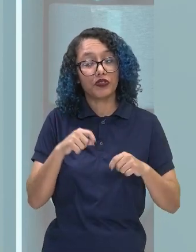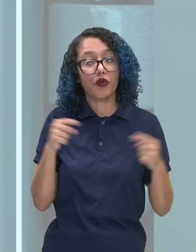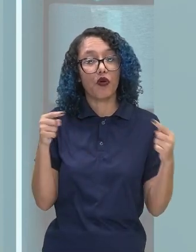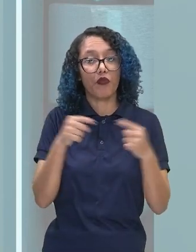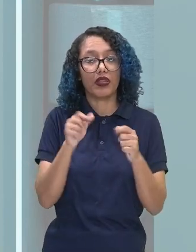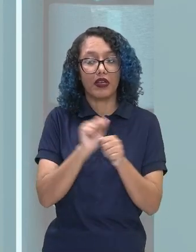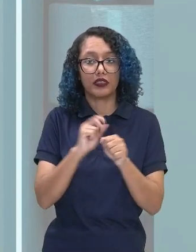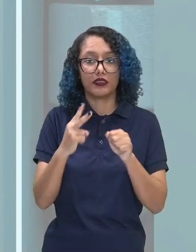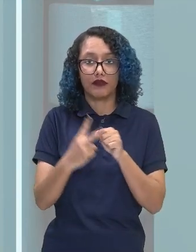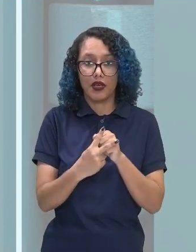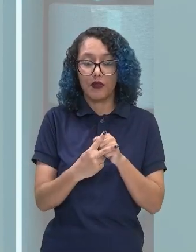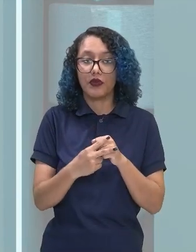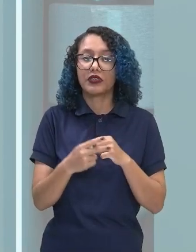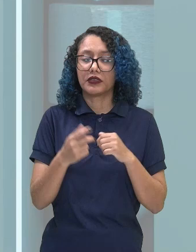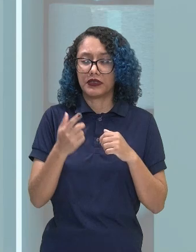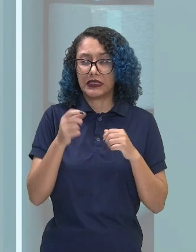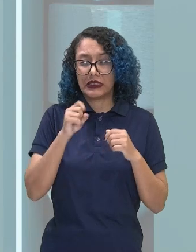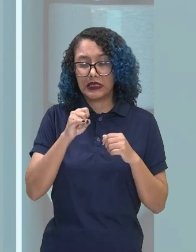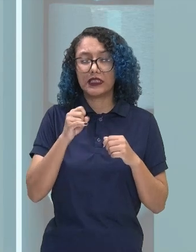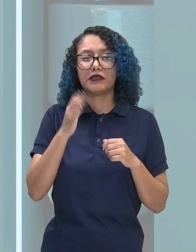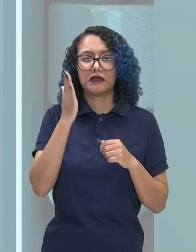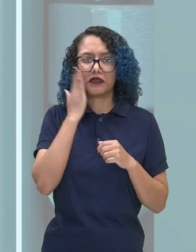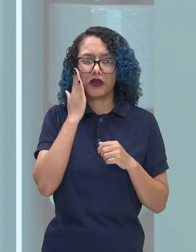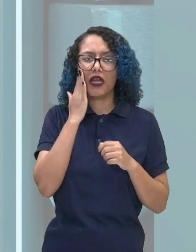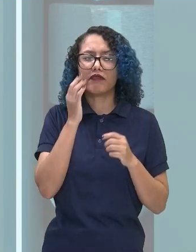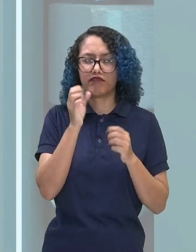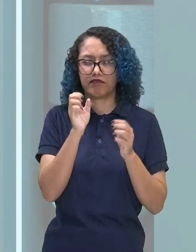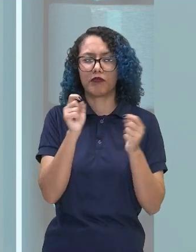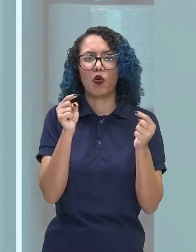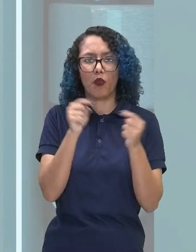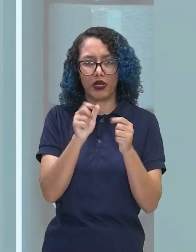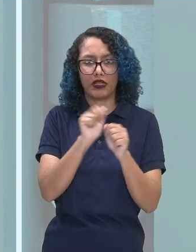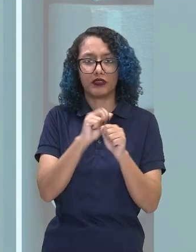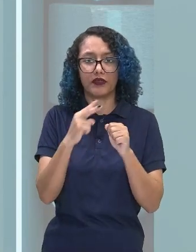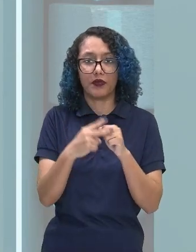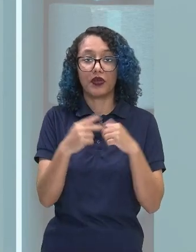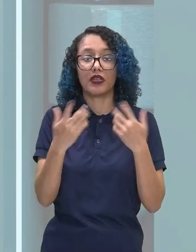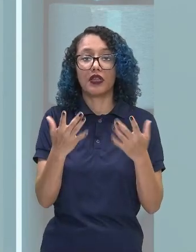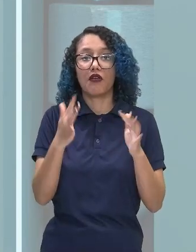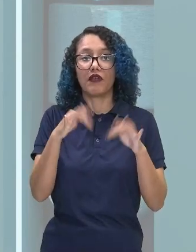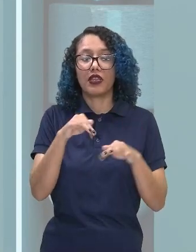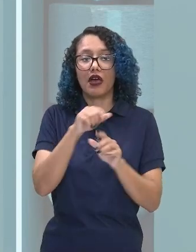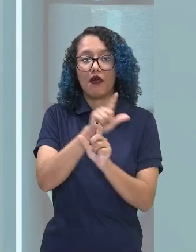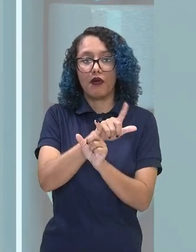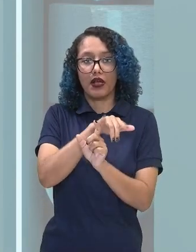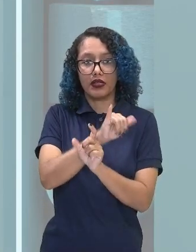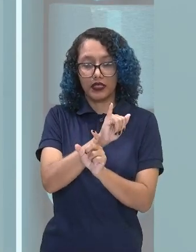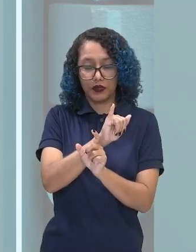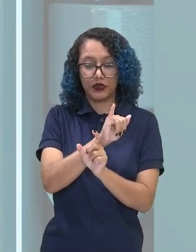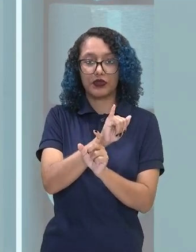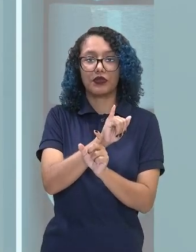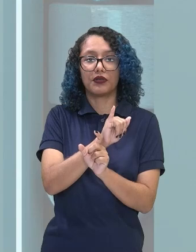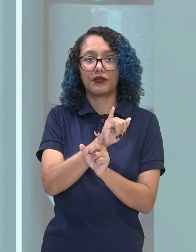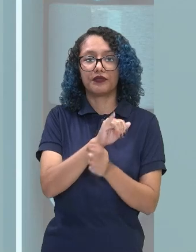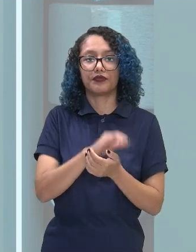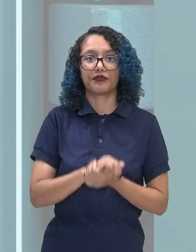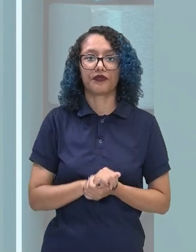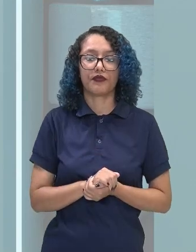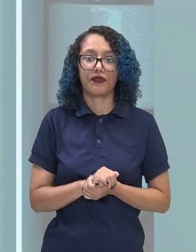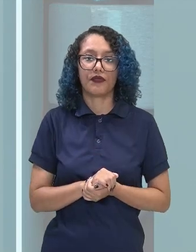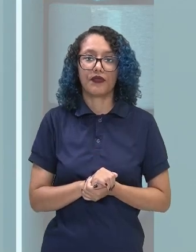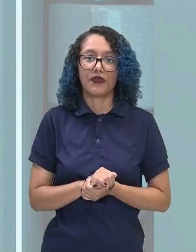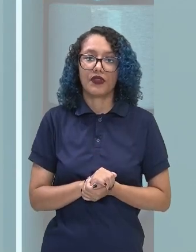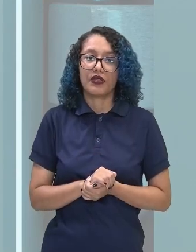que são advérbios, e ao saber que é advérbio, nós já sabemos que a terminação ly vai ter, muito